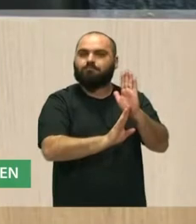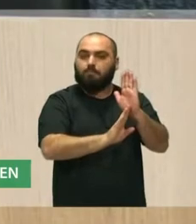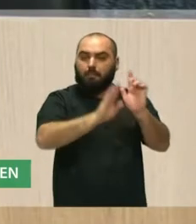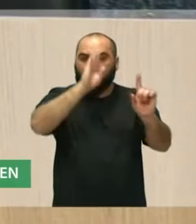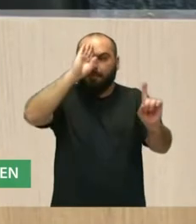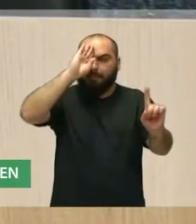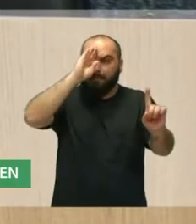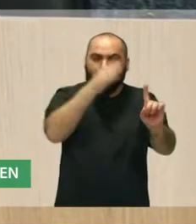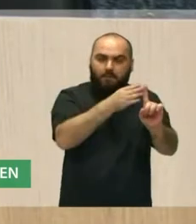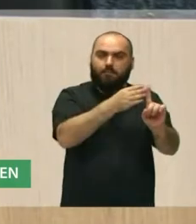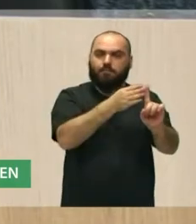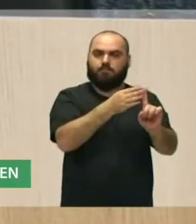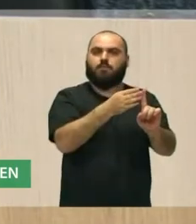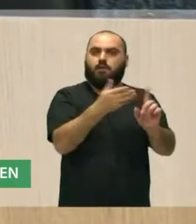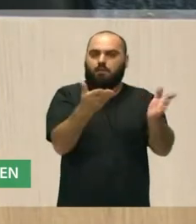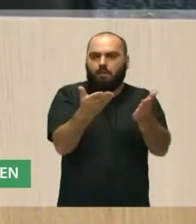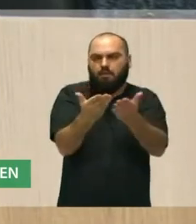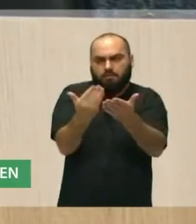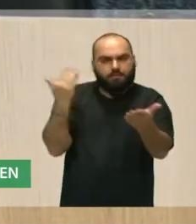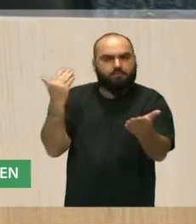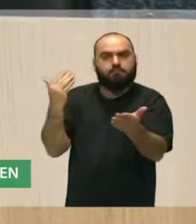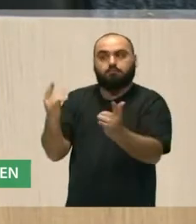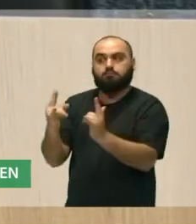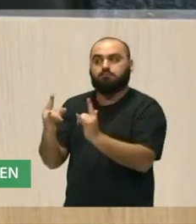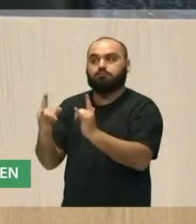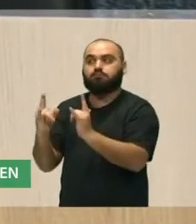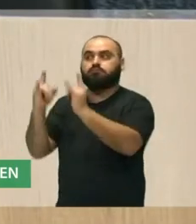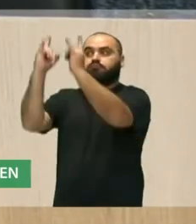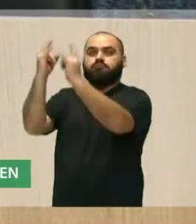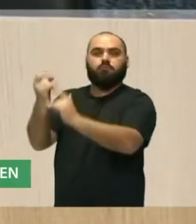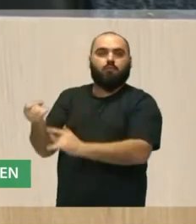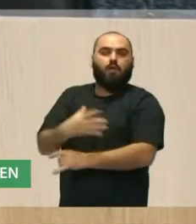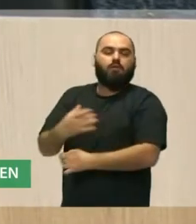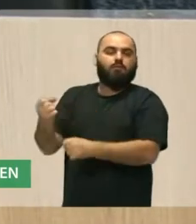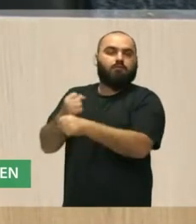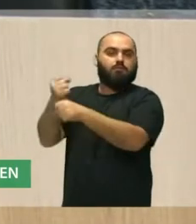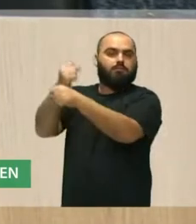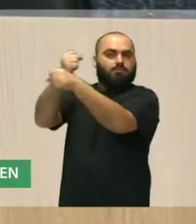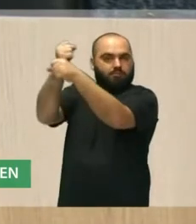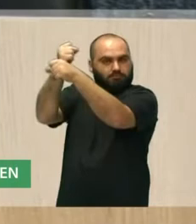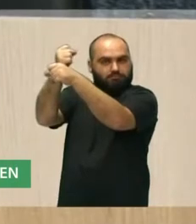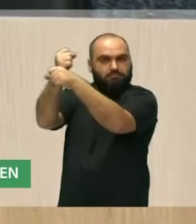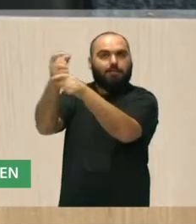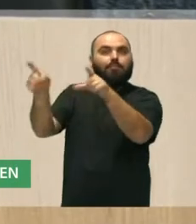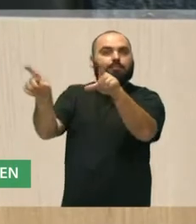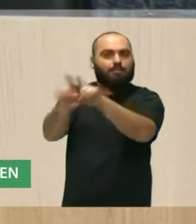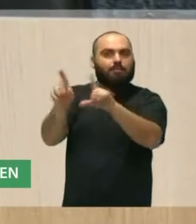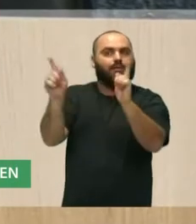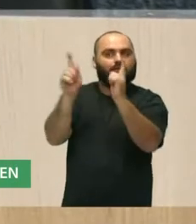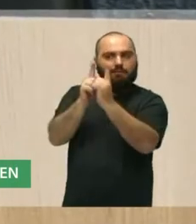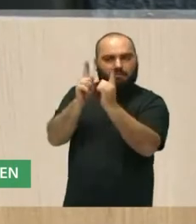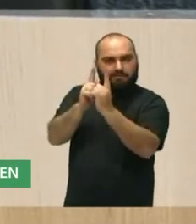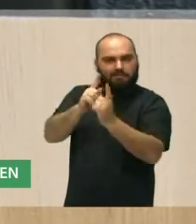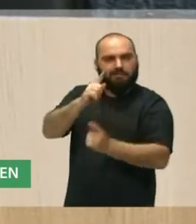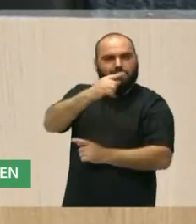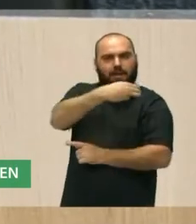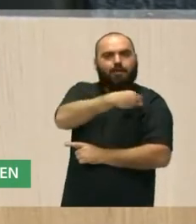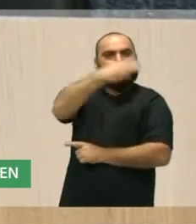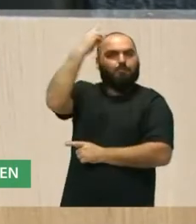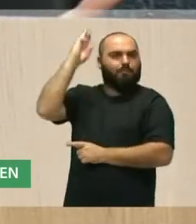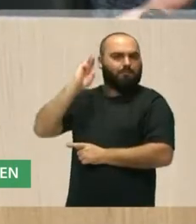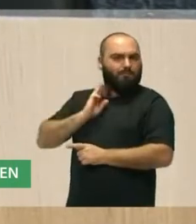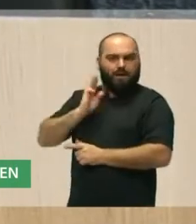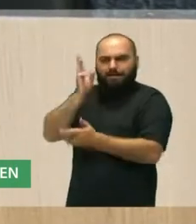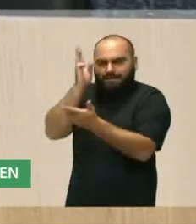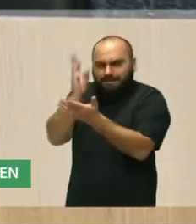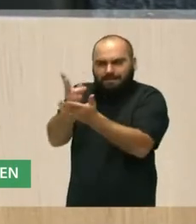principalmente nesses últimos anos, na construção da nova ala, e o atendimento na irmã Mércia, a gente estava ali quase toda semana, né?